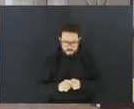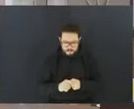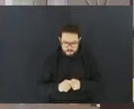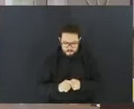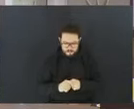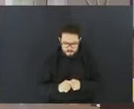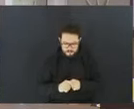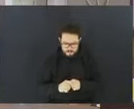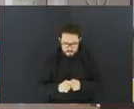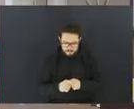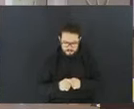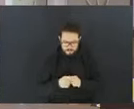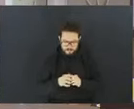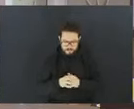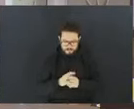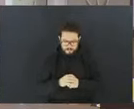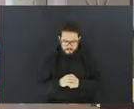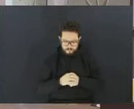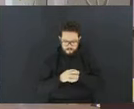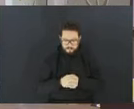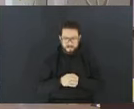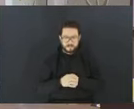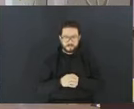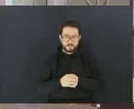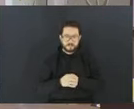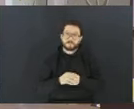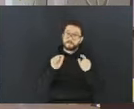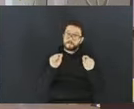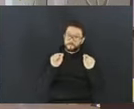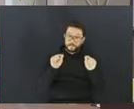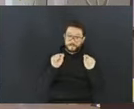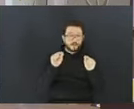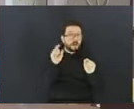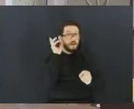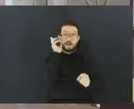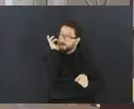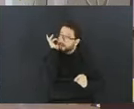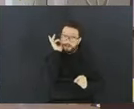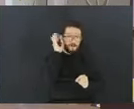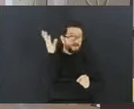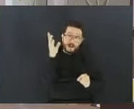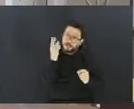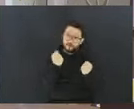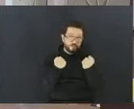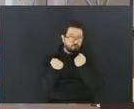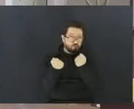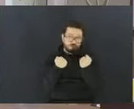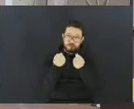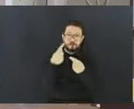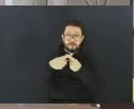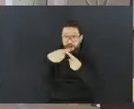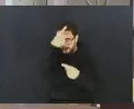É difícil, não é fácil controlar aquele pessoal. Né? Ingerem realmente bebida alcoólica. Geralmente são